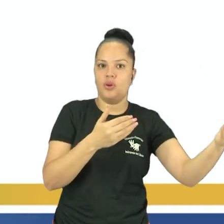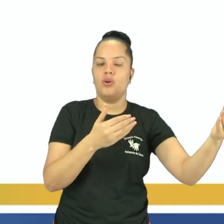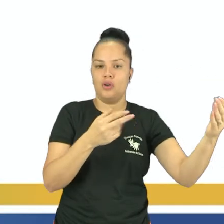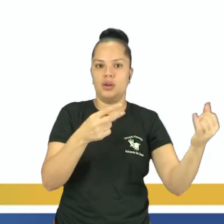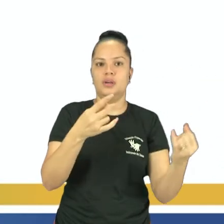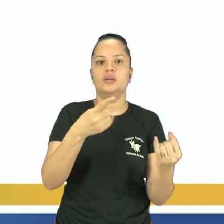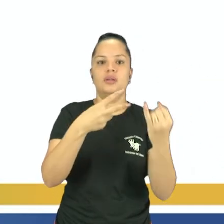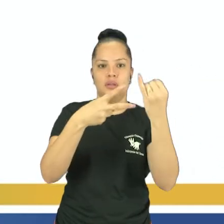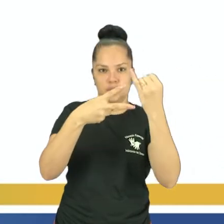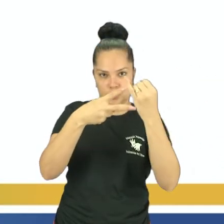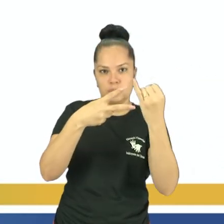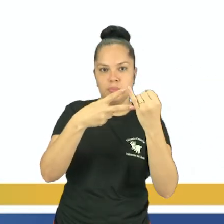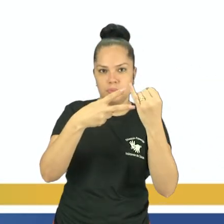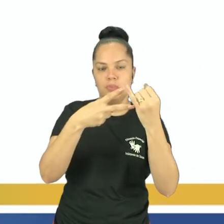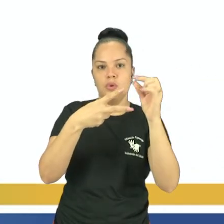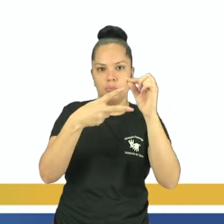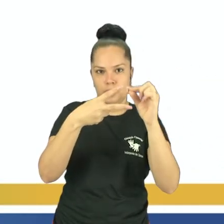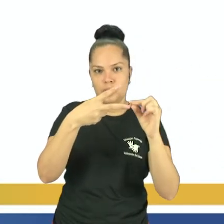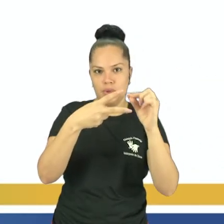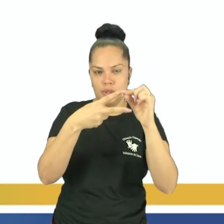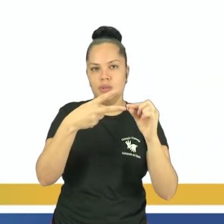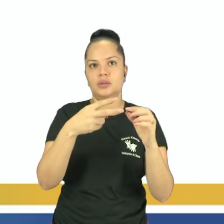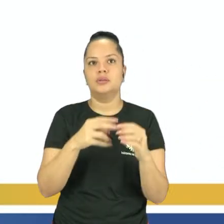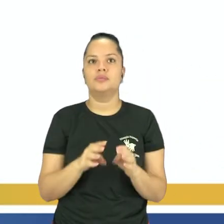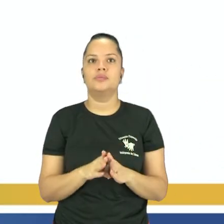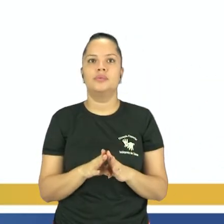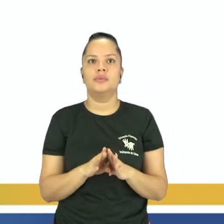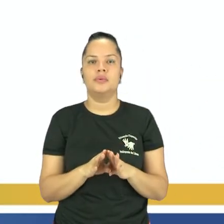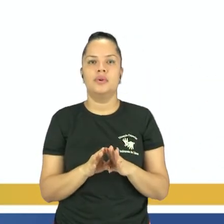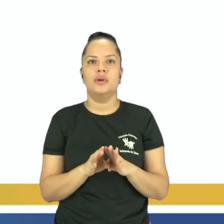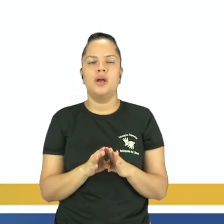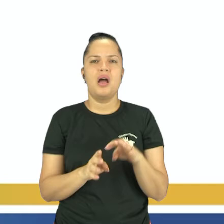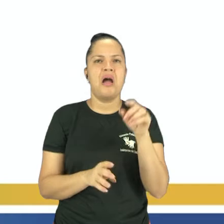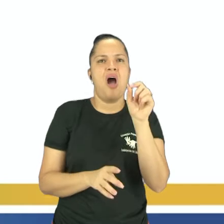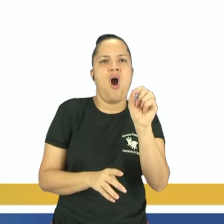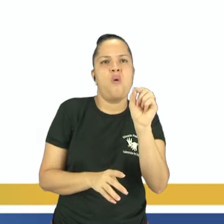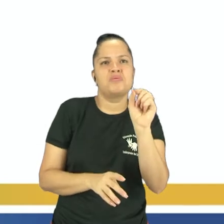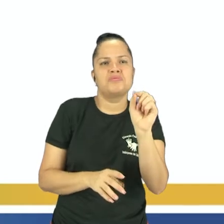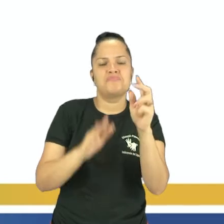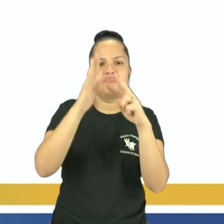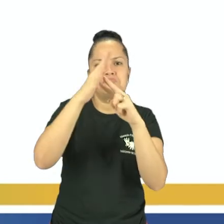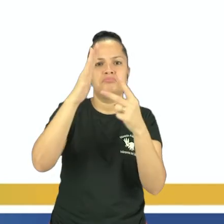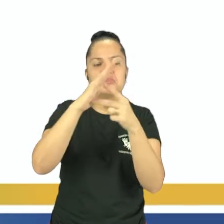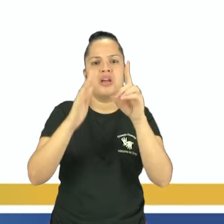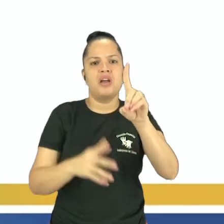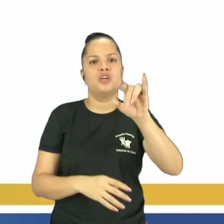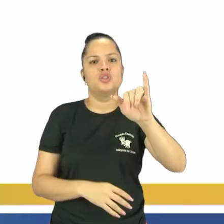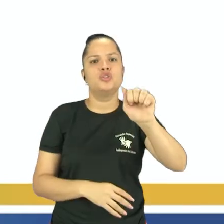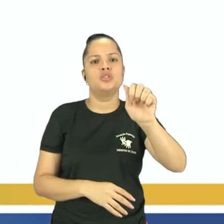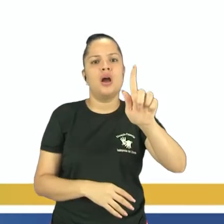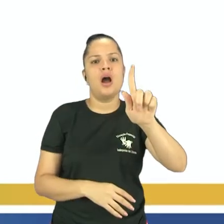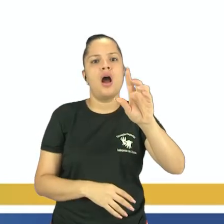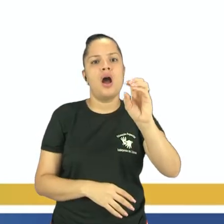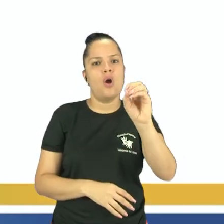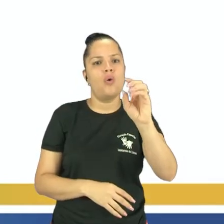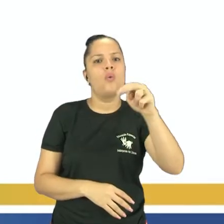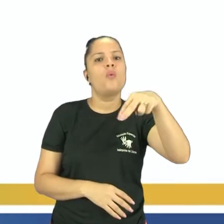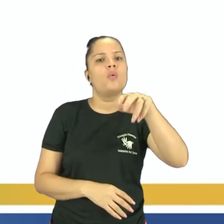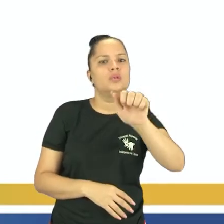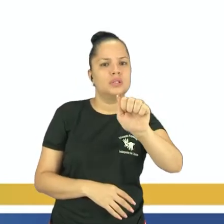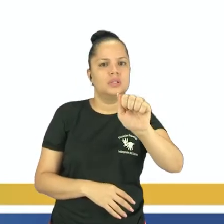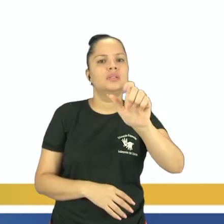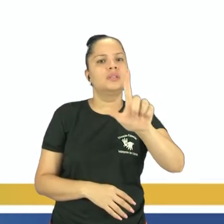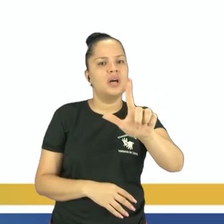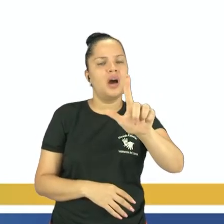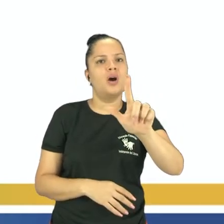do polígono. E aí nós temos também a diagonal, né? O que é a diagonal de um polígono? Vai ser o segmento de reta aí que vai